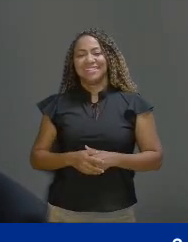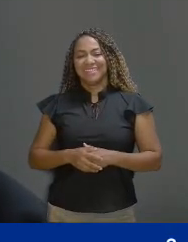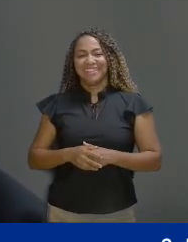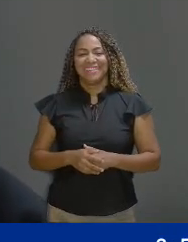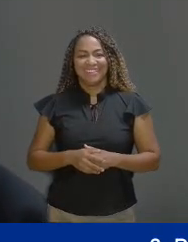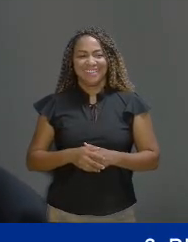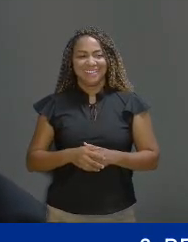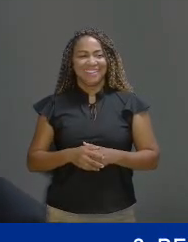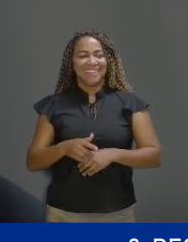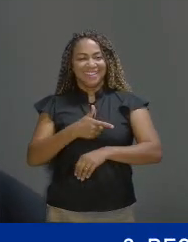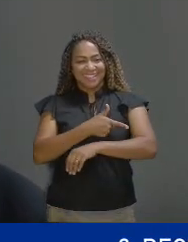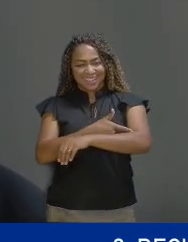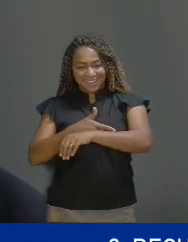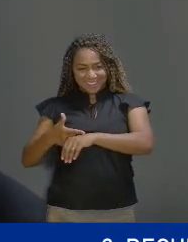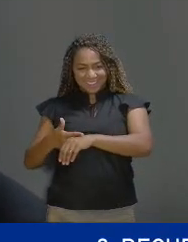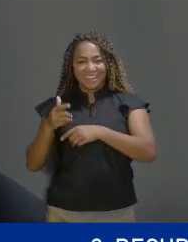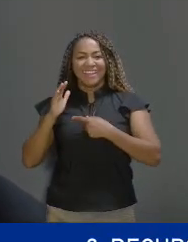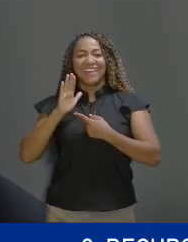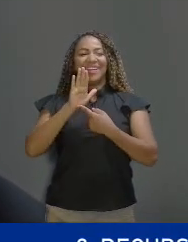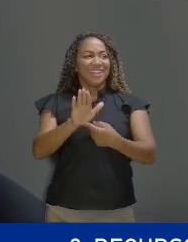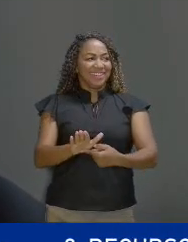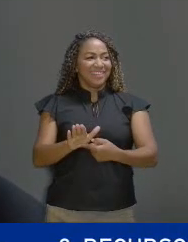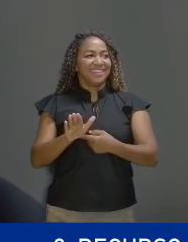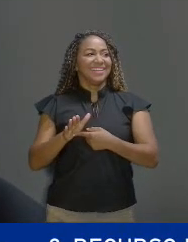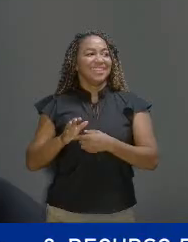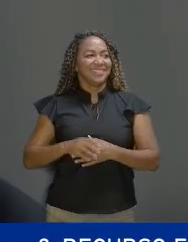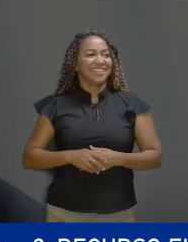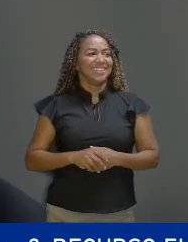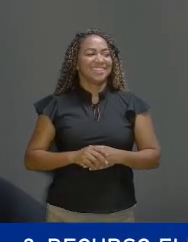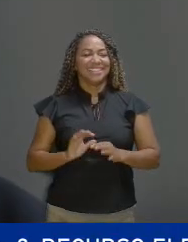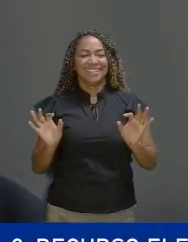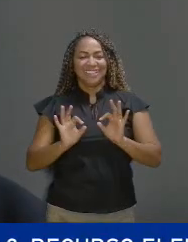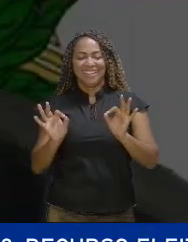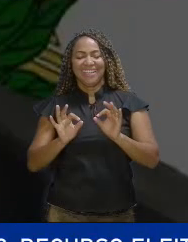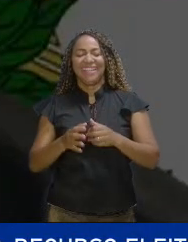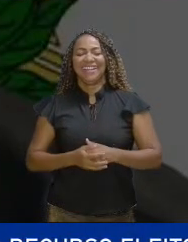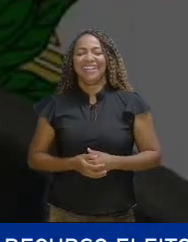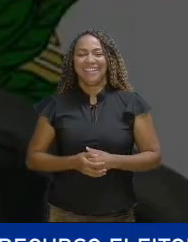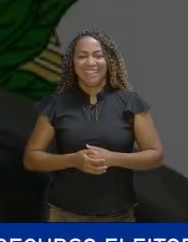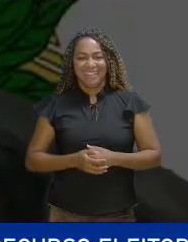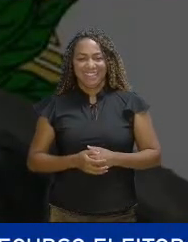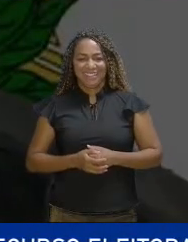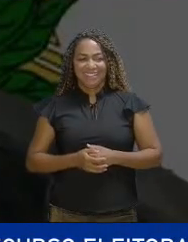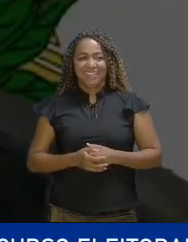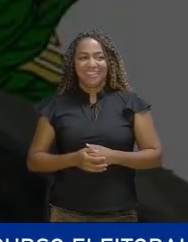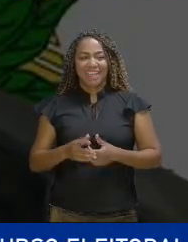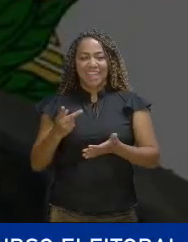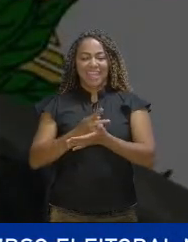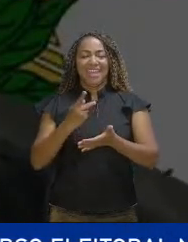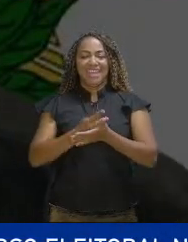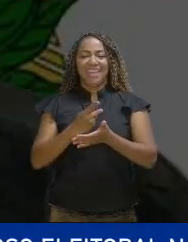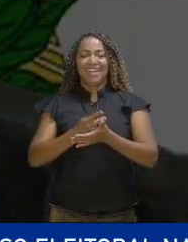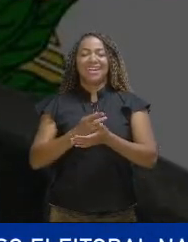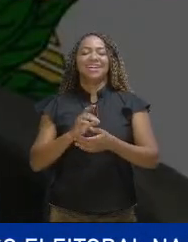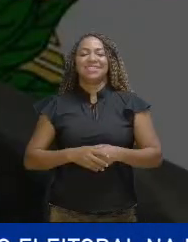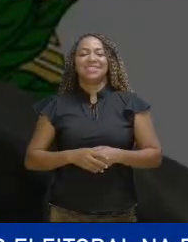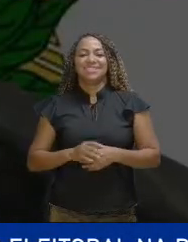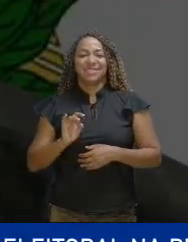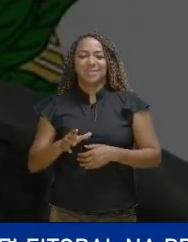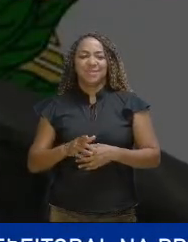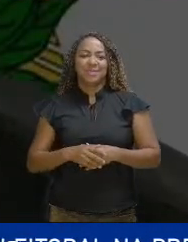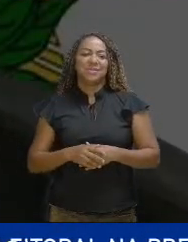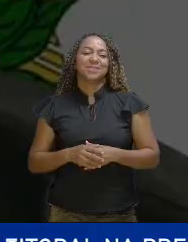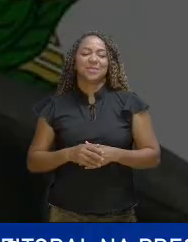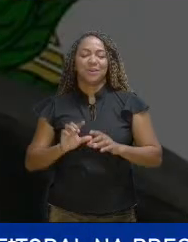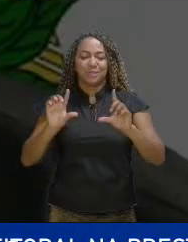acabou tentando revelar o que não era revelável. Ele não estava errado, só estava Na economizando,